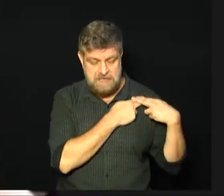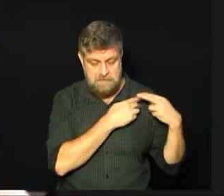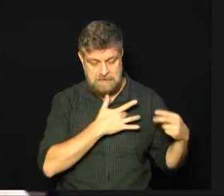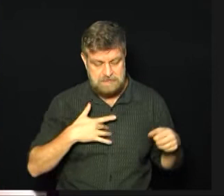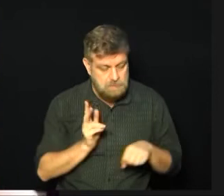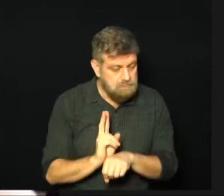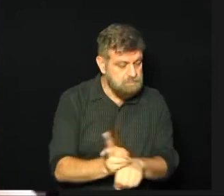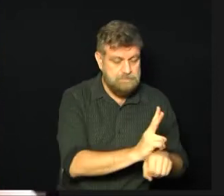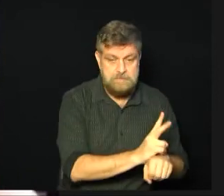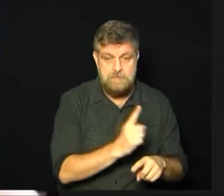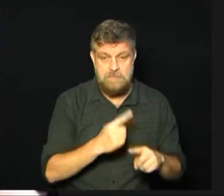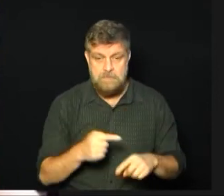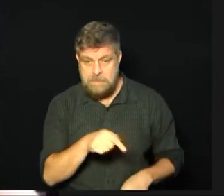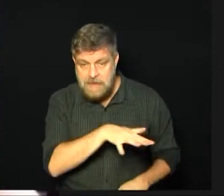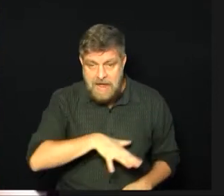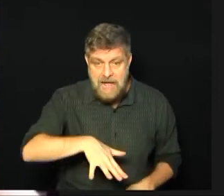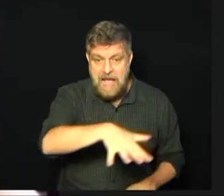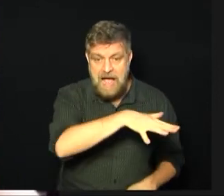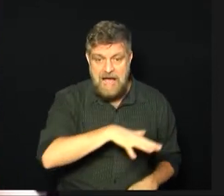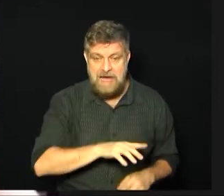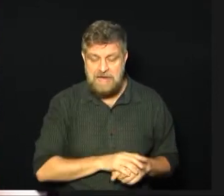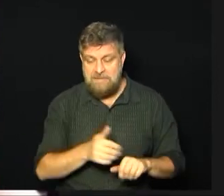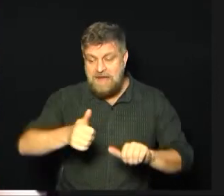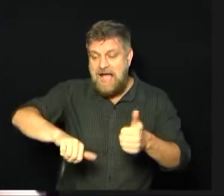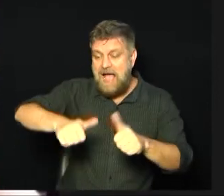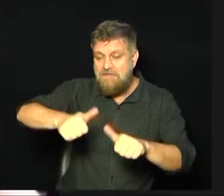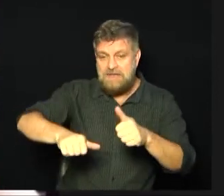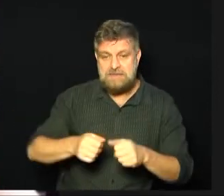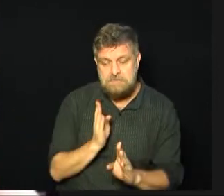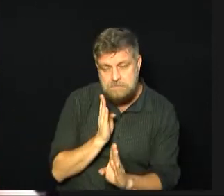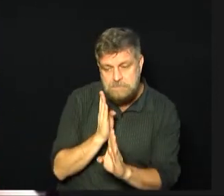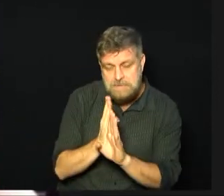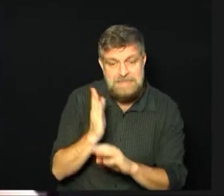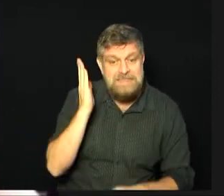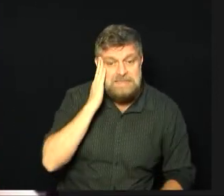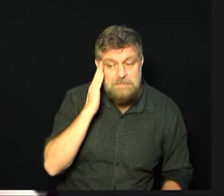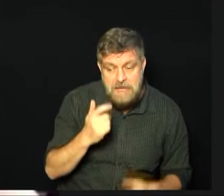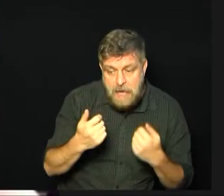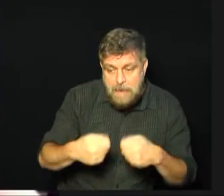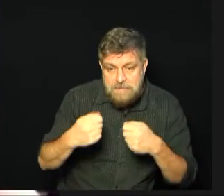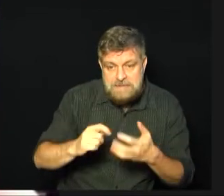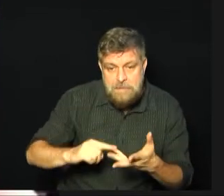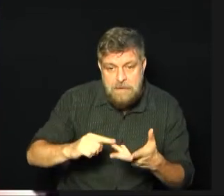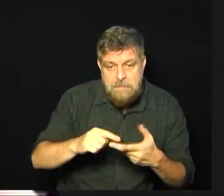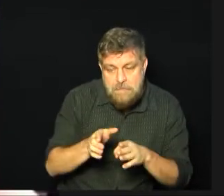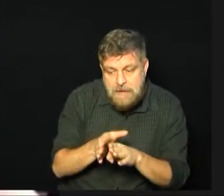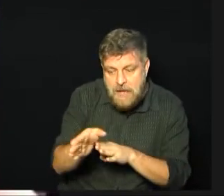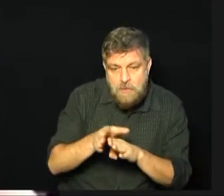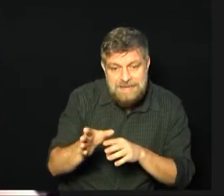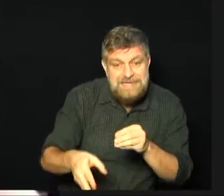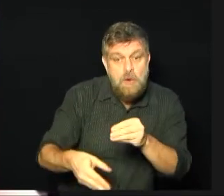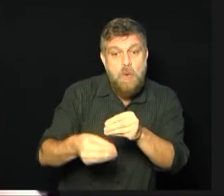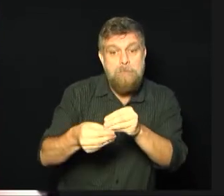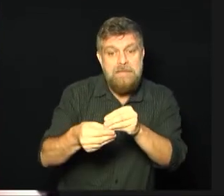localizadas, para que a vigilância possa fazer uma avaliação e verificar se precisa de alguma orientação